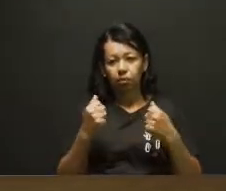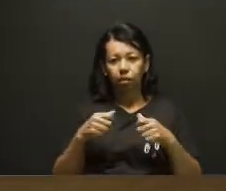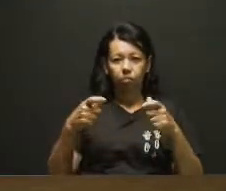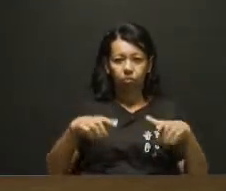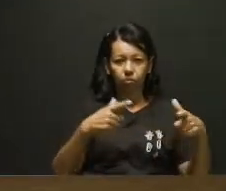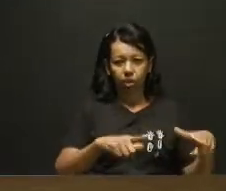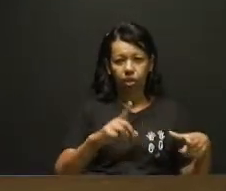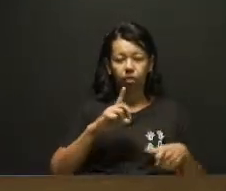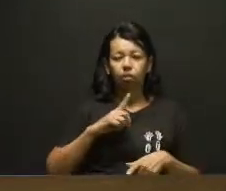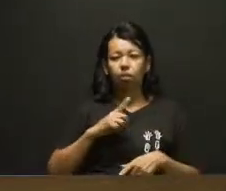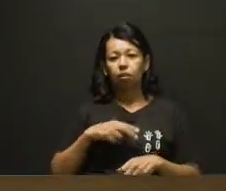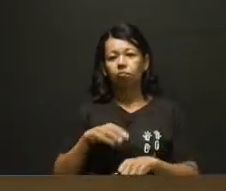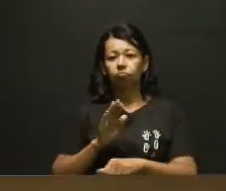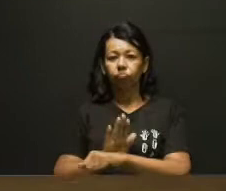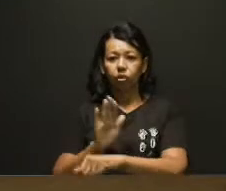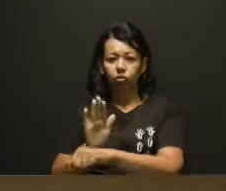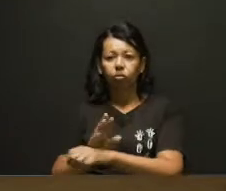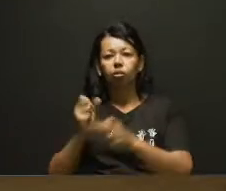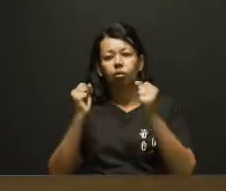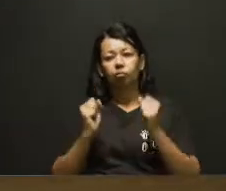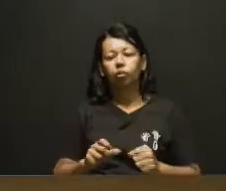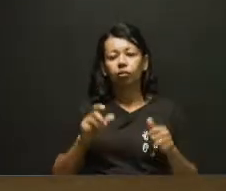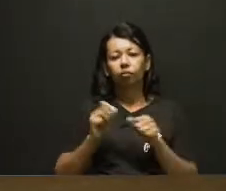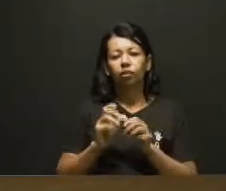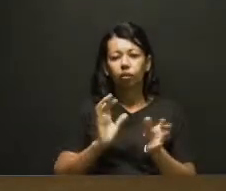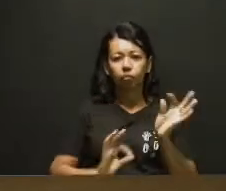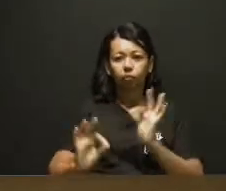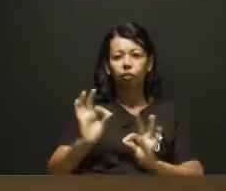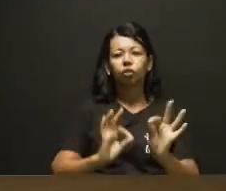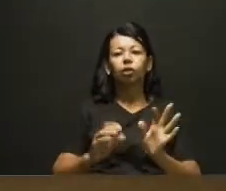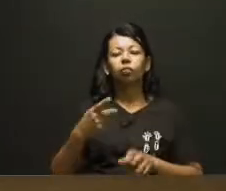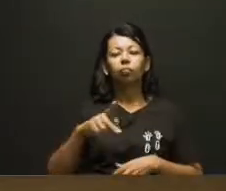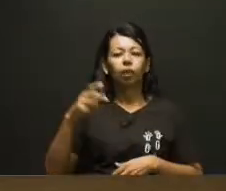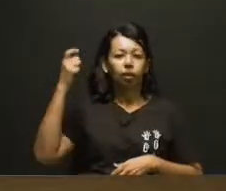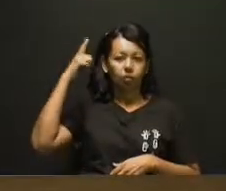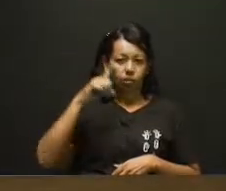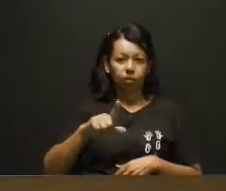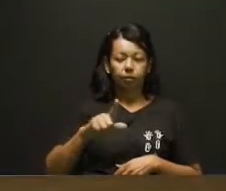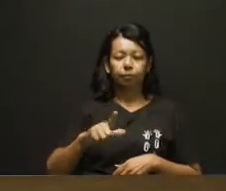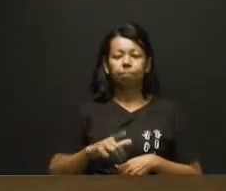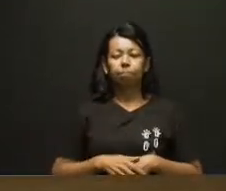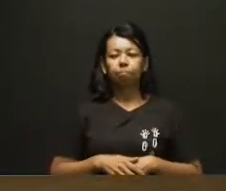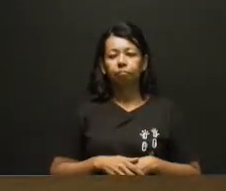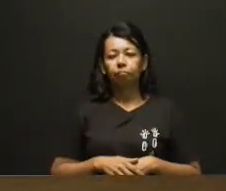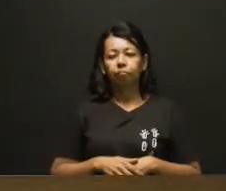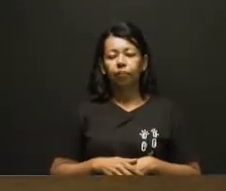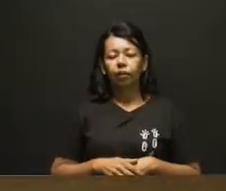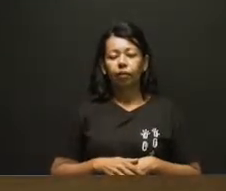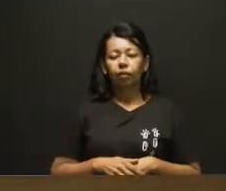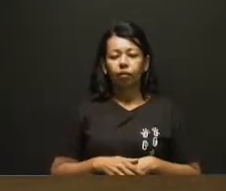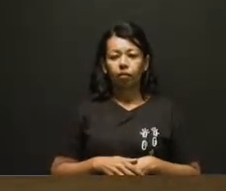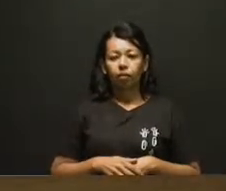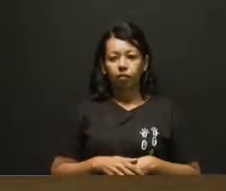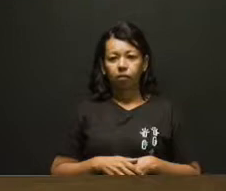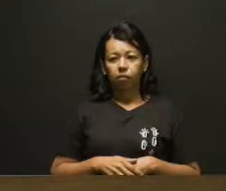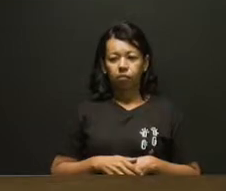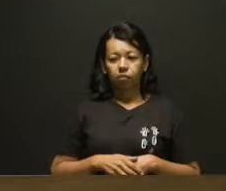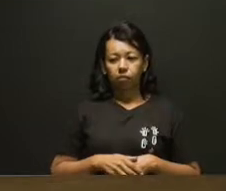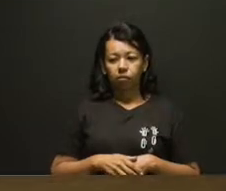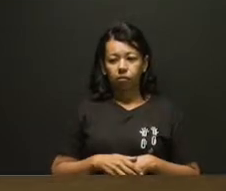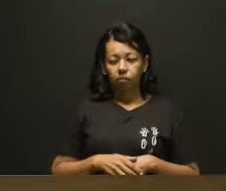lugar que tenha o tratamento a gente pode fazer um projeto pra conseguir há na casa da na